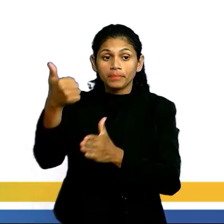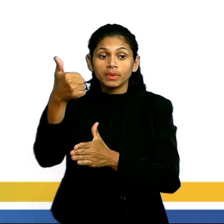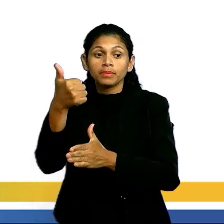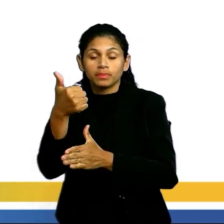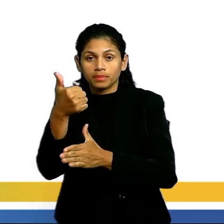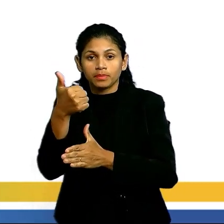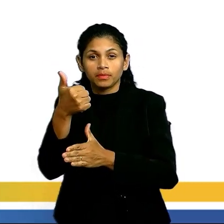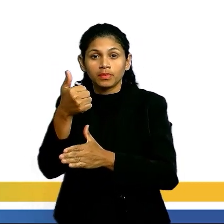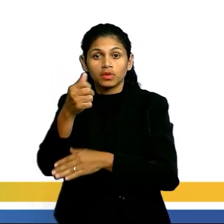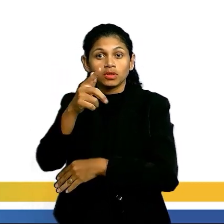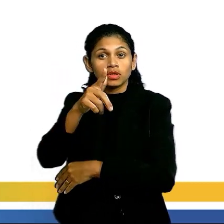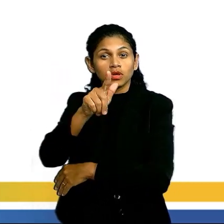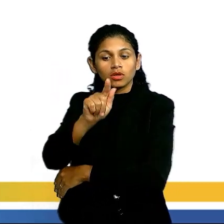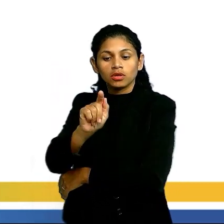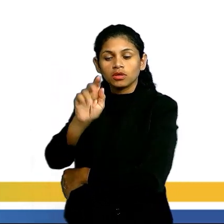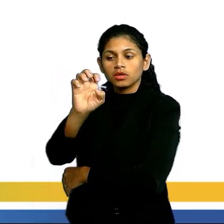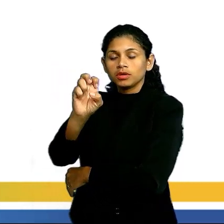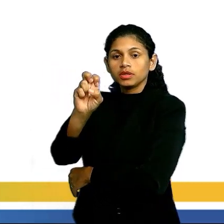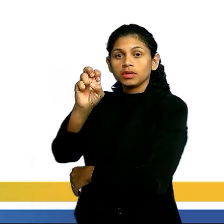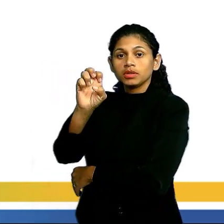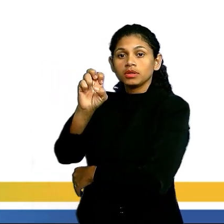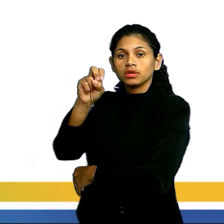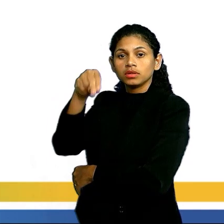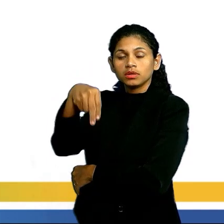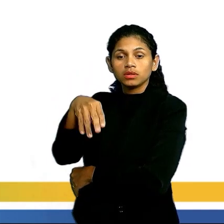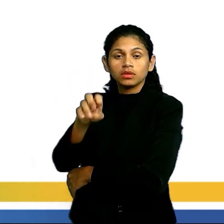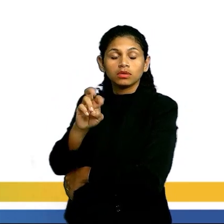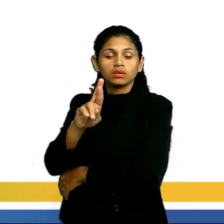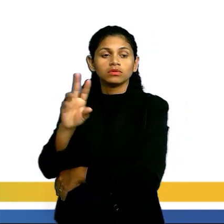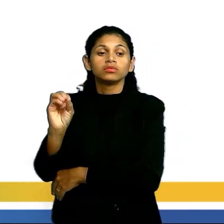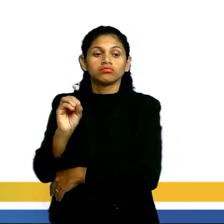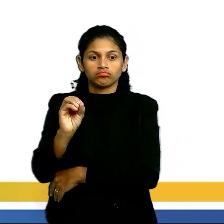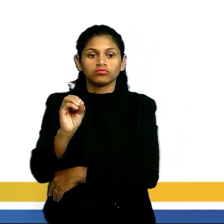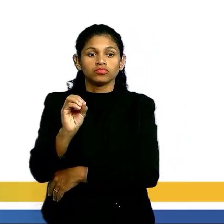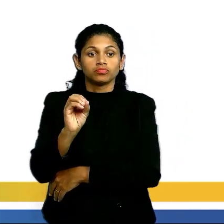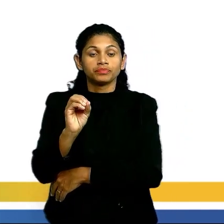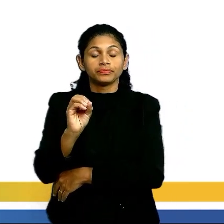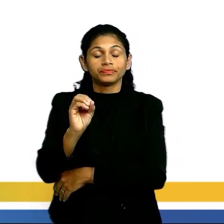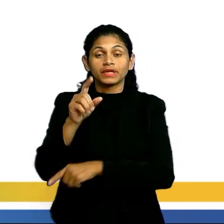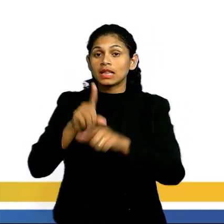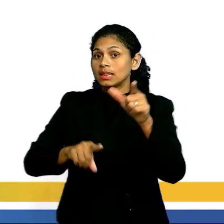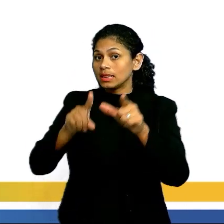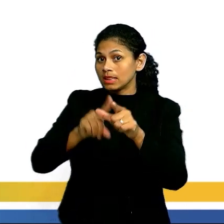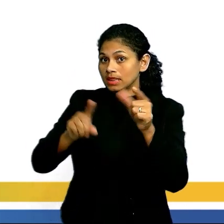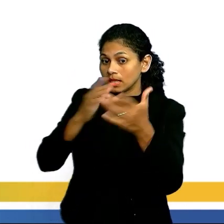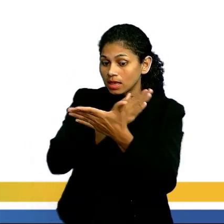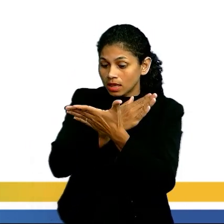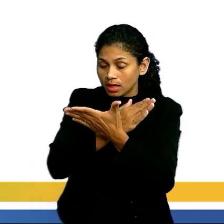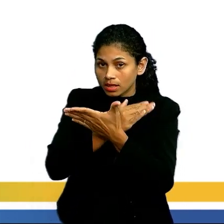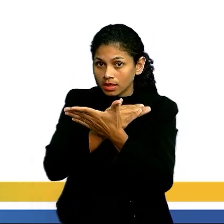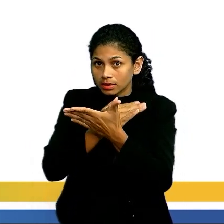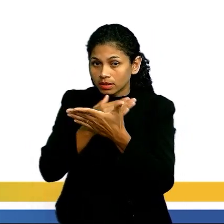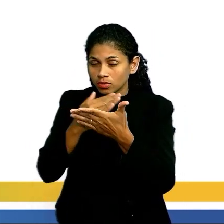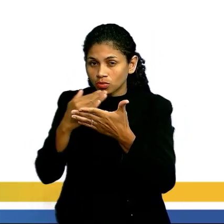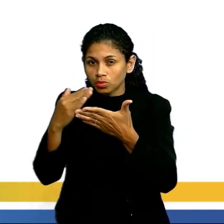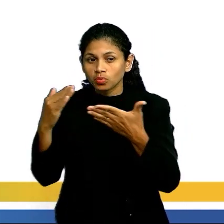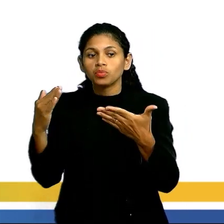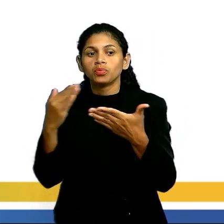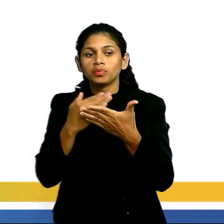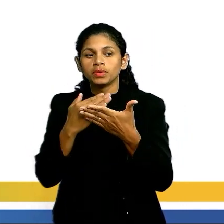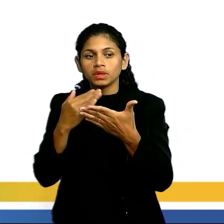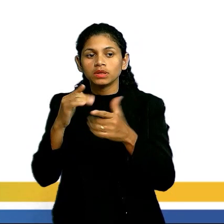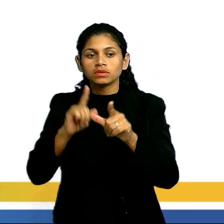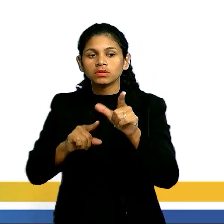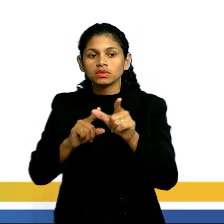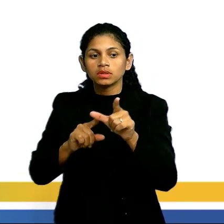o gênero. Olha aqui, ó, gênero, que é escrito em letra inicial maiúscula. Tá vendo aqui, ó? Professora, que nome